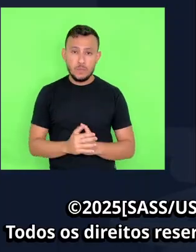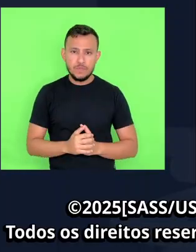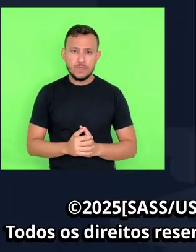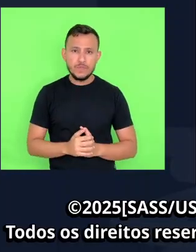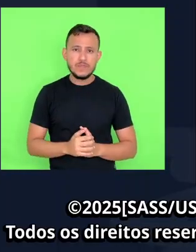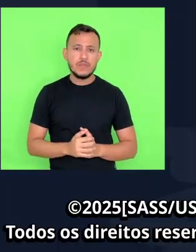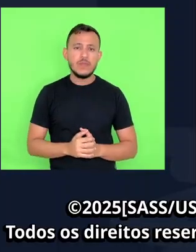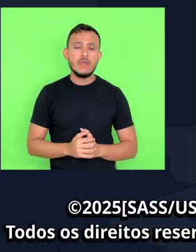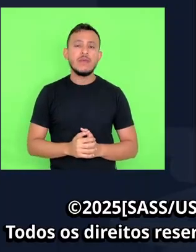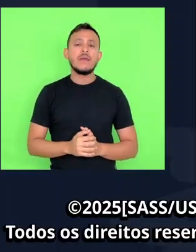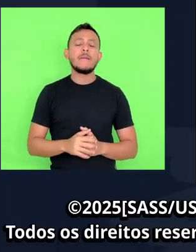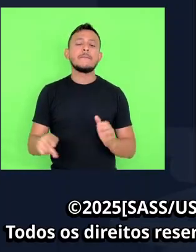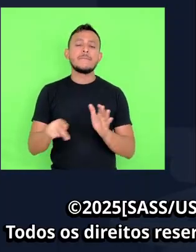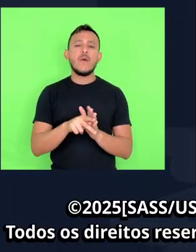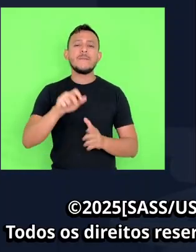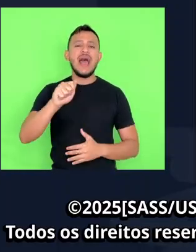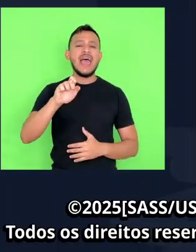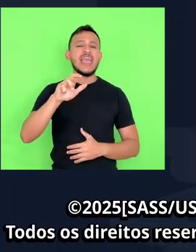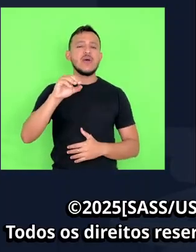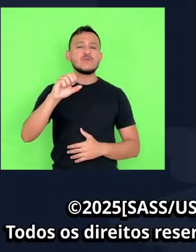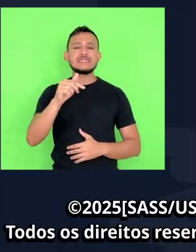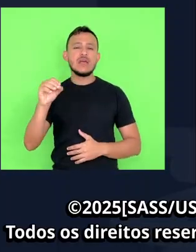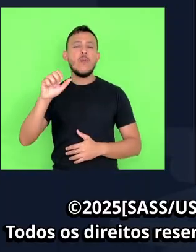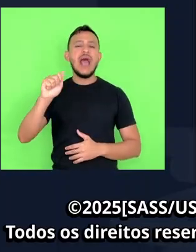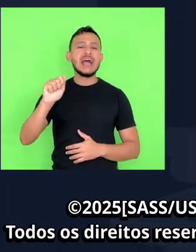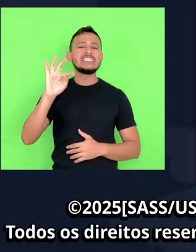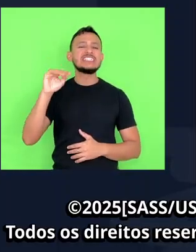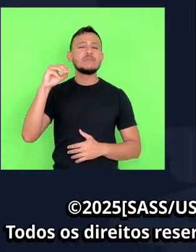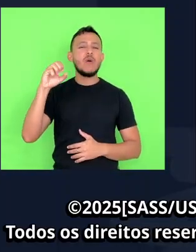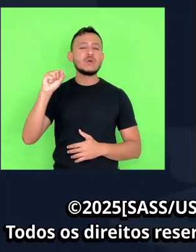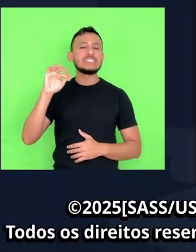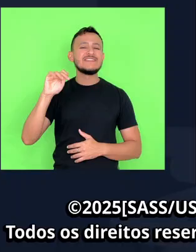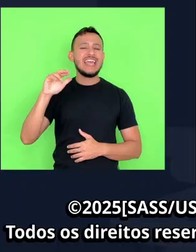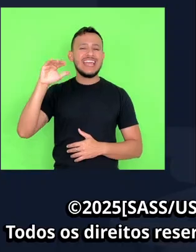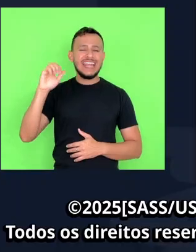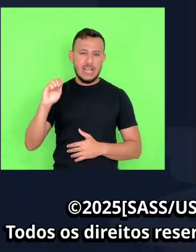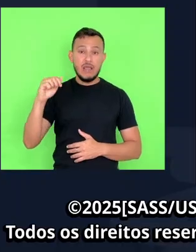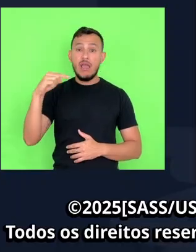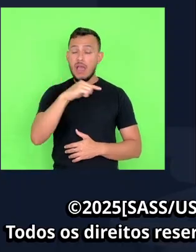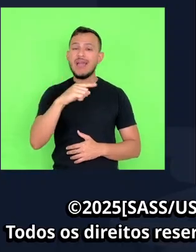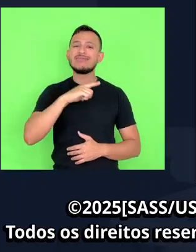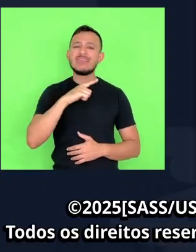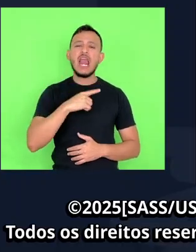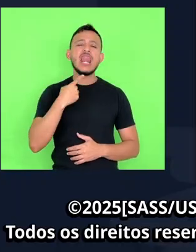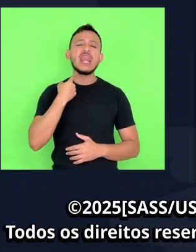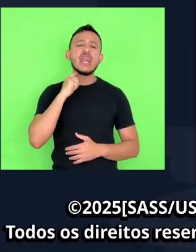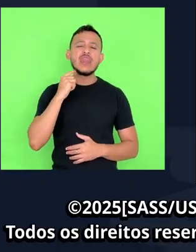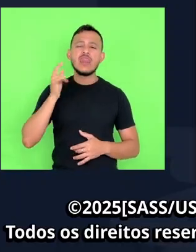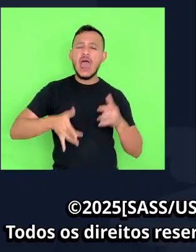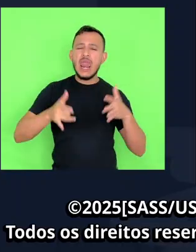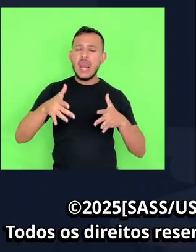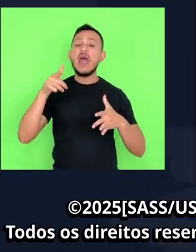Carga de aerossol atmosférico, também muitos países que eram extremamente poluidores investiram pesadamente